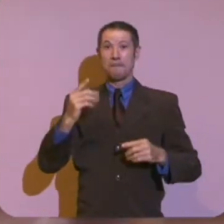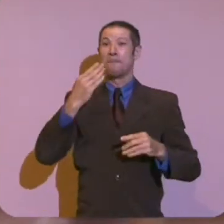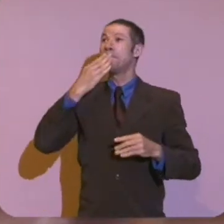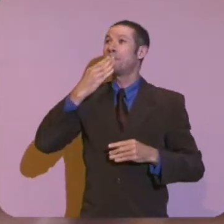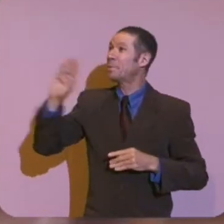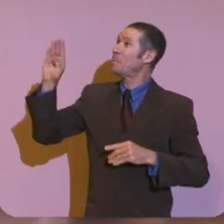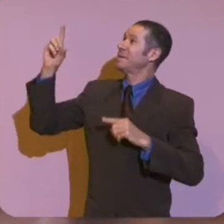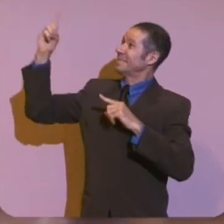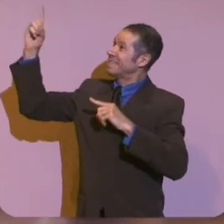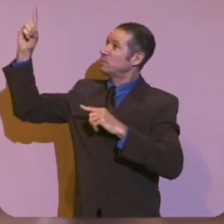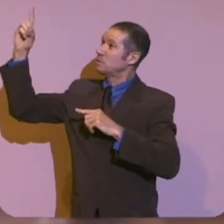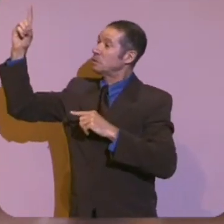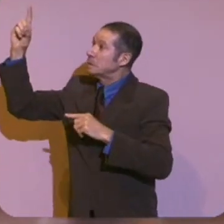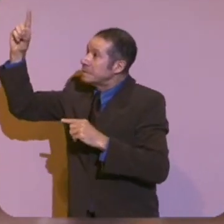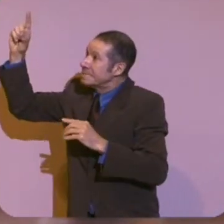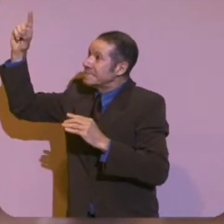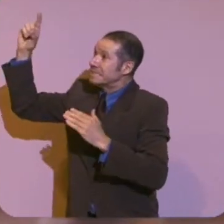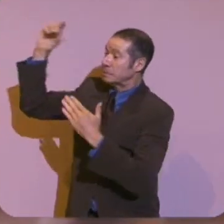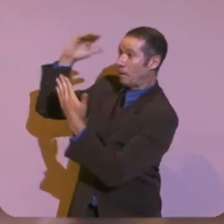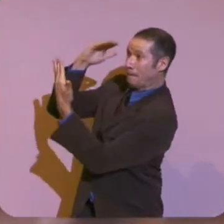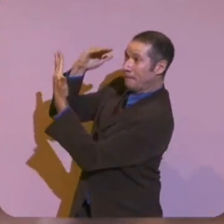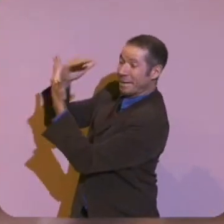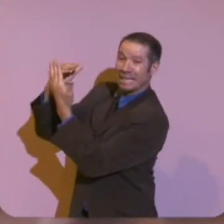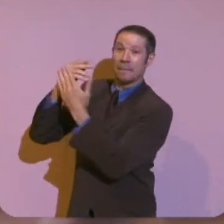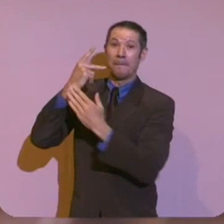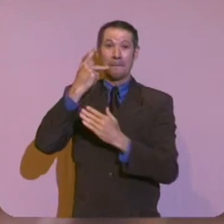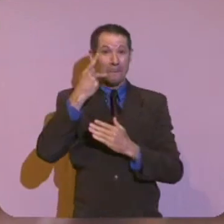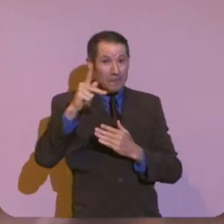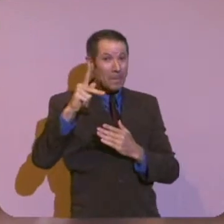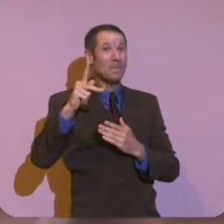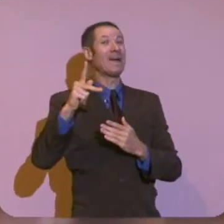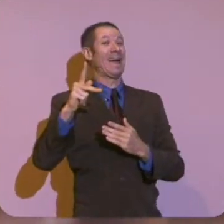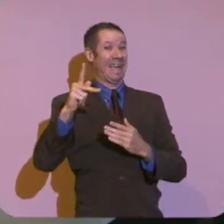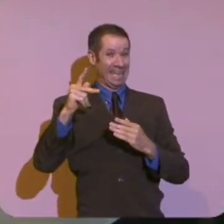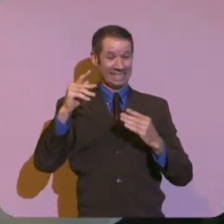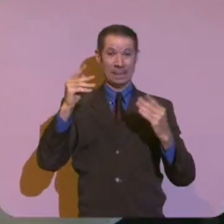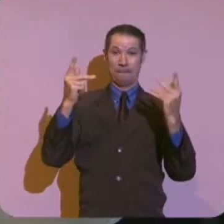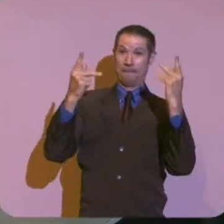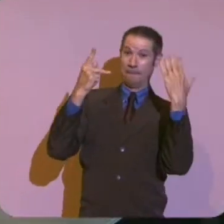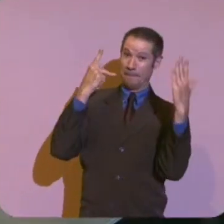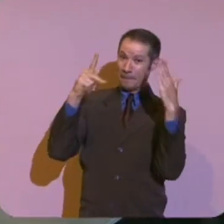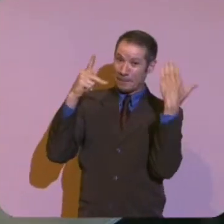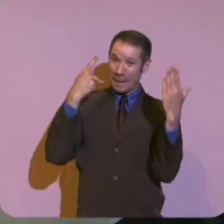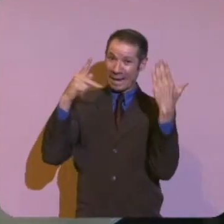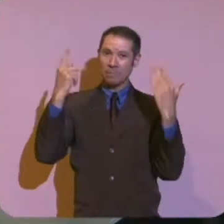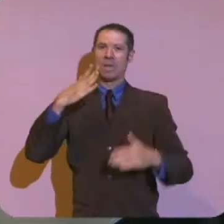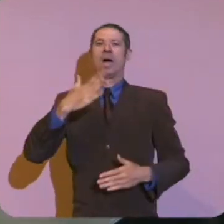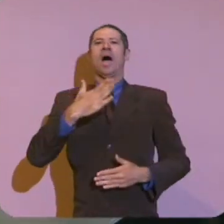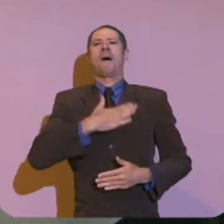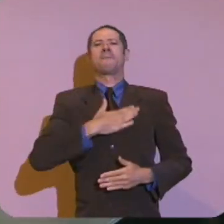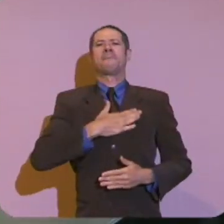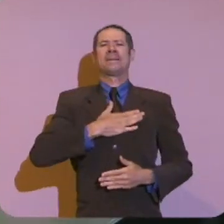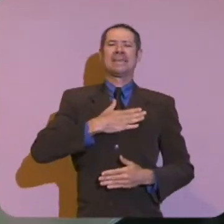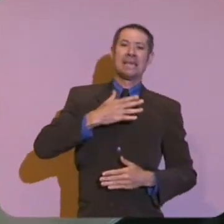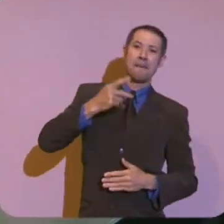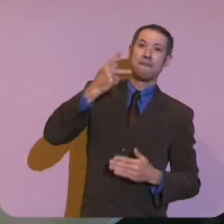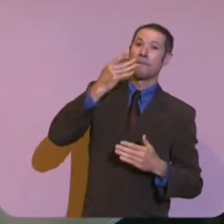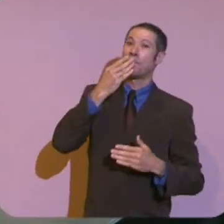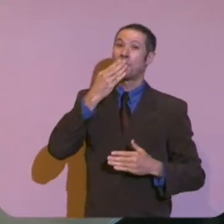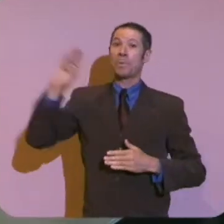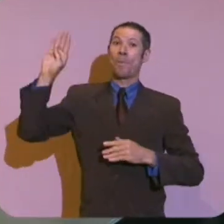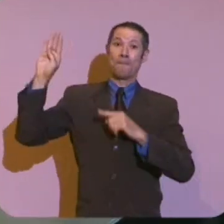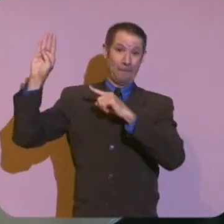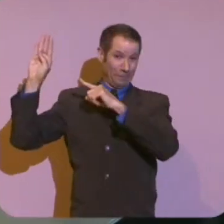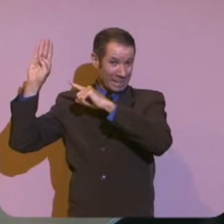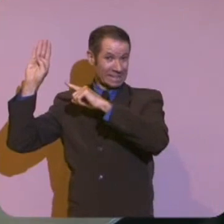Deus tinha que cumprir as promessas. E aí a parábola está dizendo o seguinte: olha, a minha promessa está